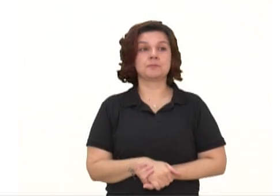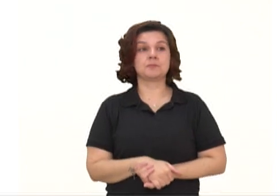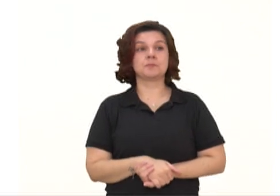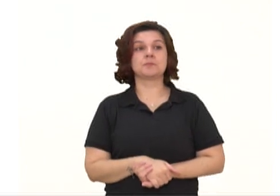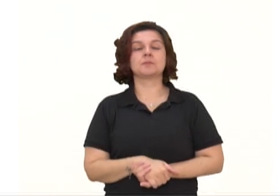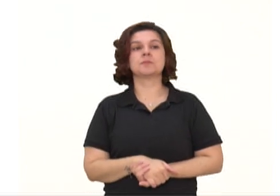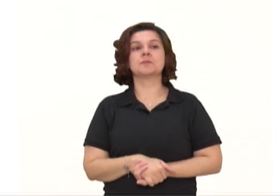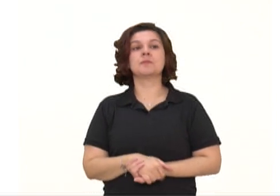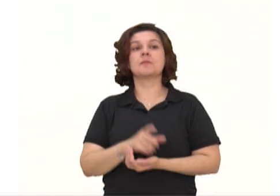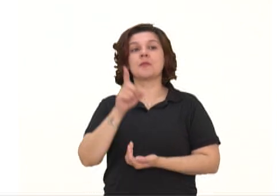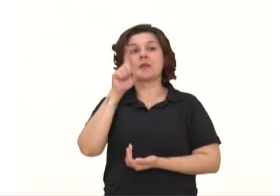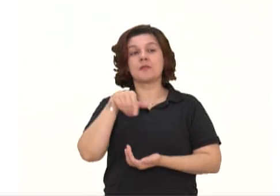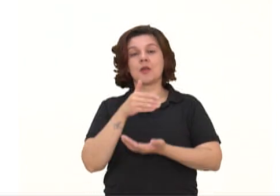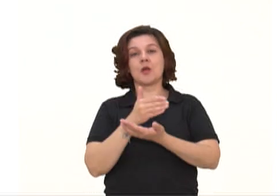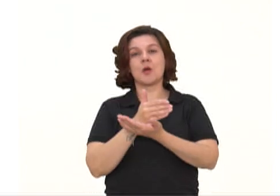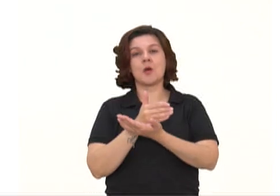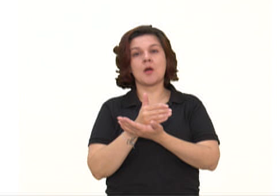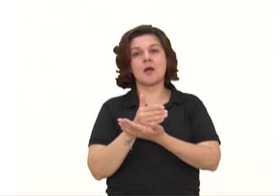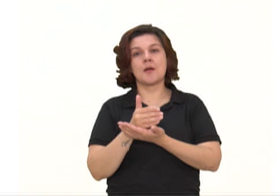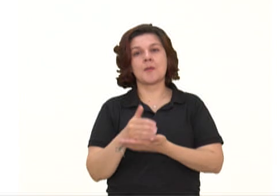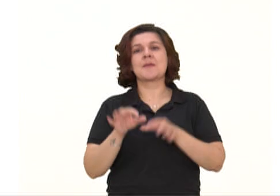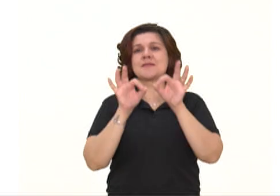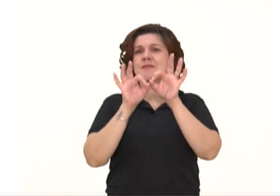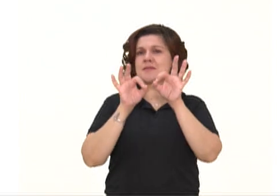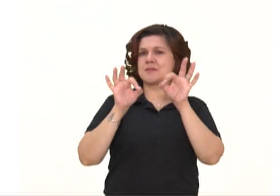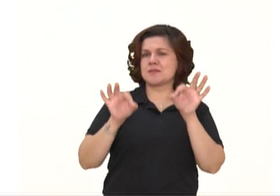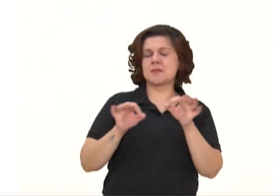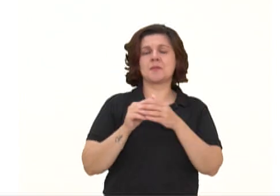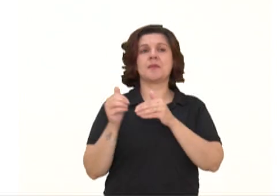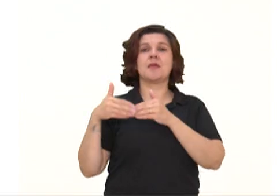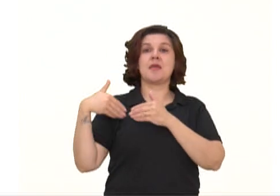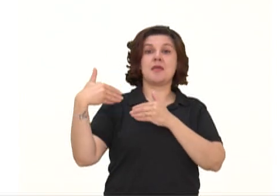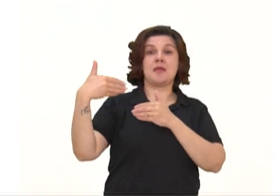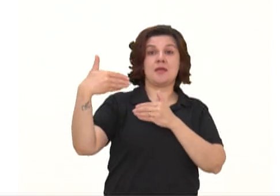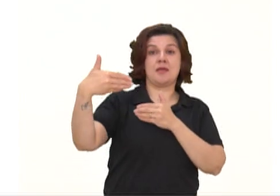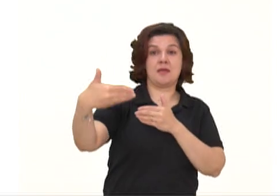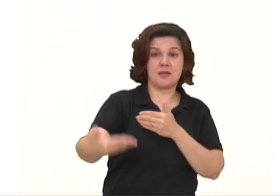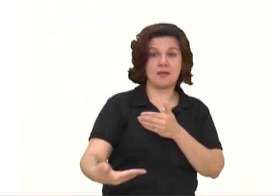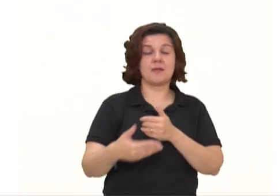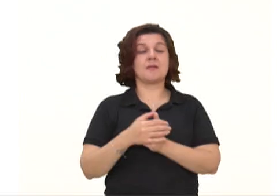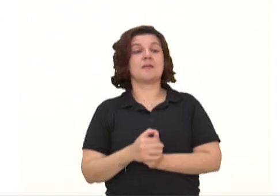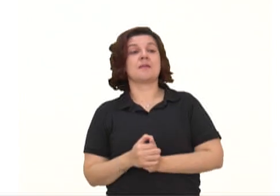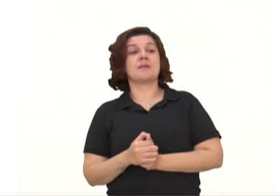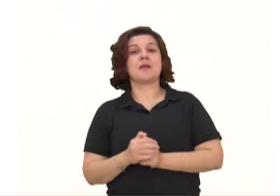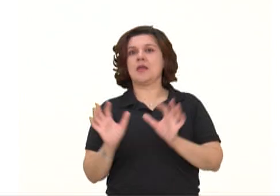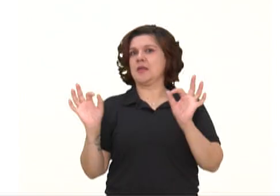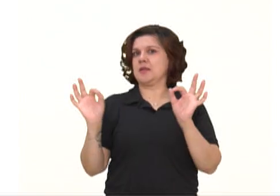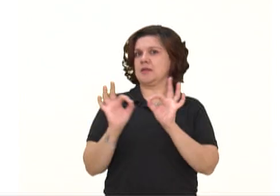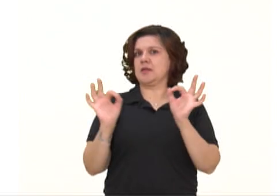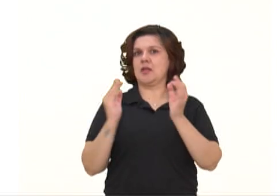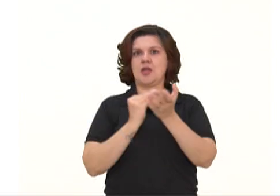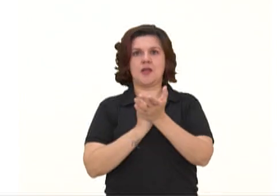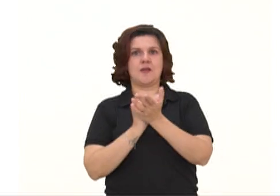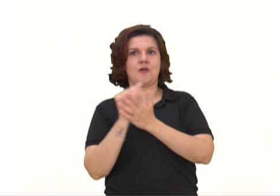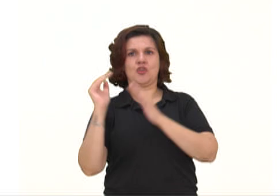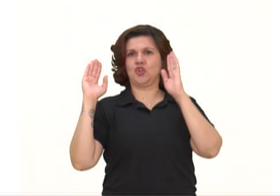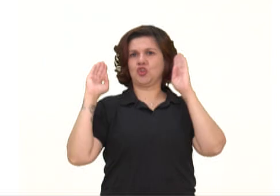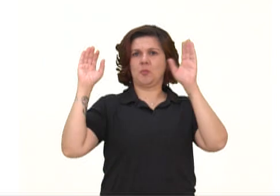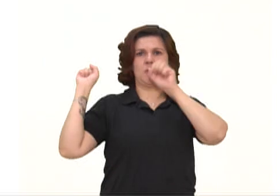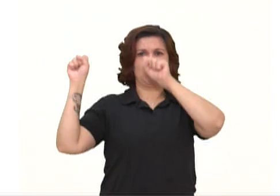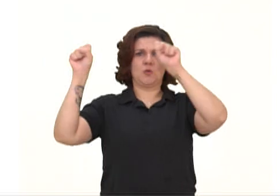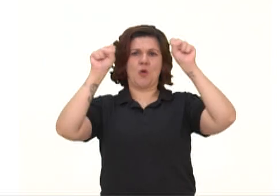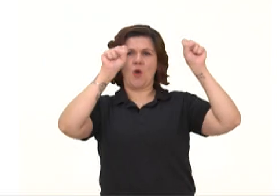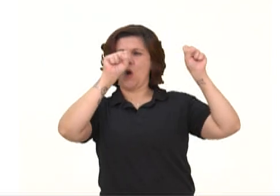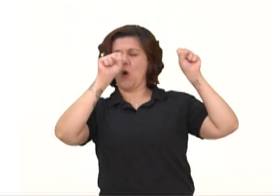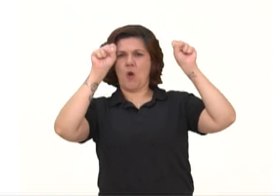que você vai começar ali sempre ali com movimentos básicos e na sequência você vai evoluindo. Então ninguém vai começar lá do topo fazendo